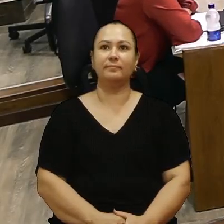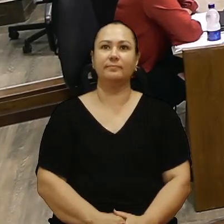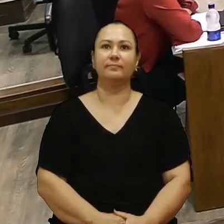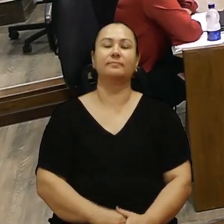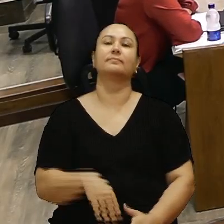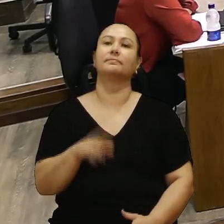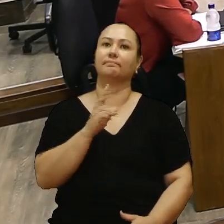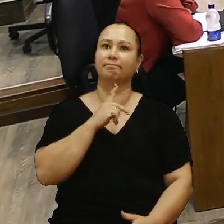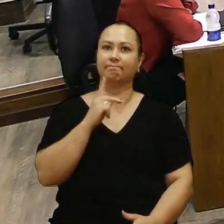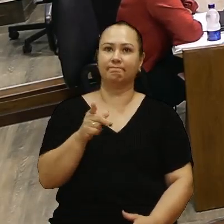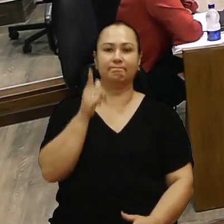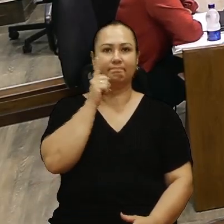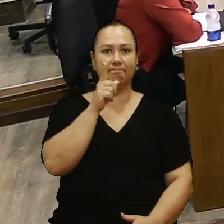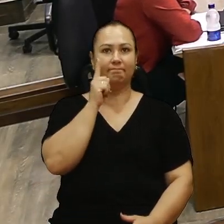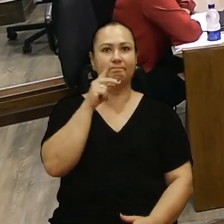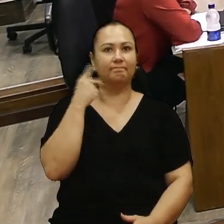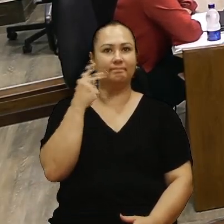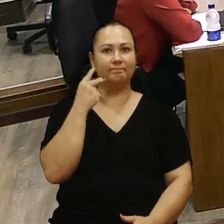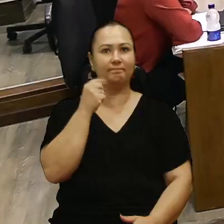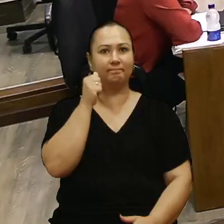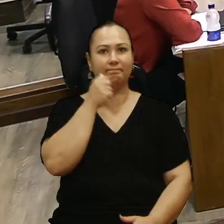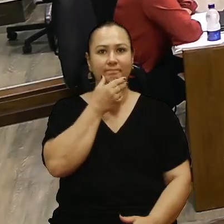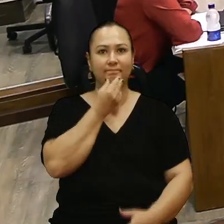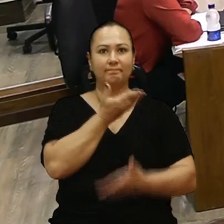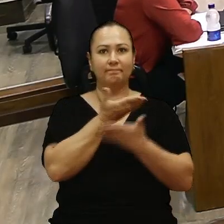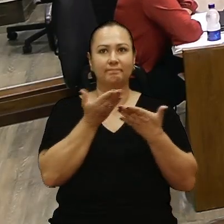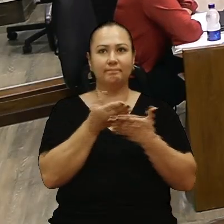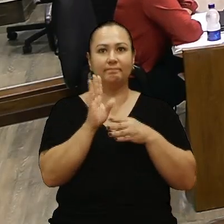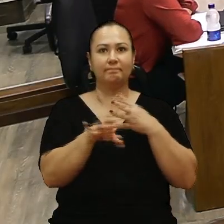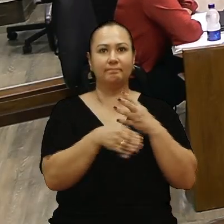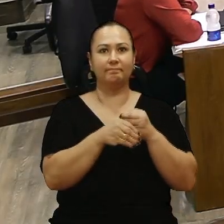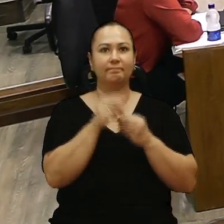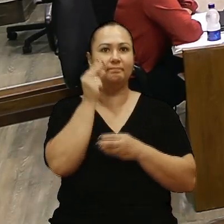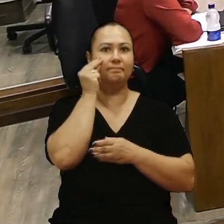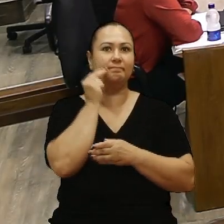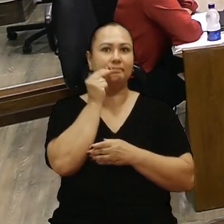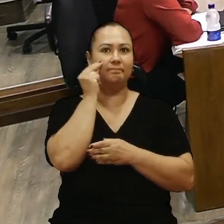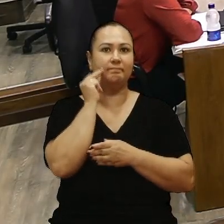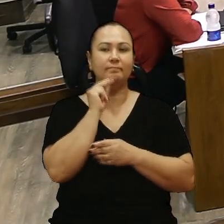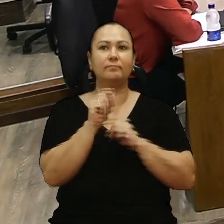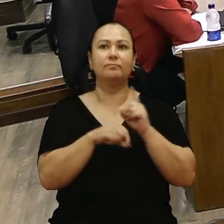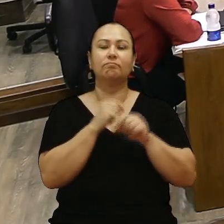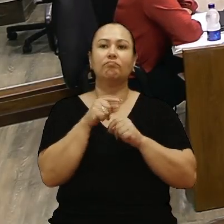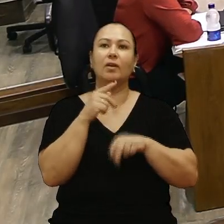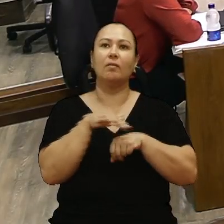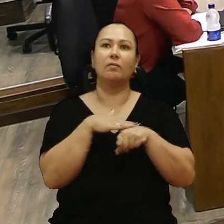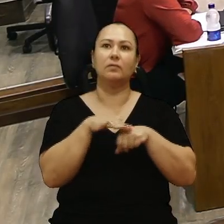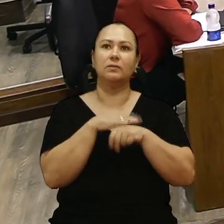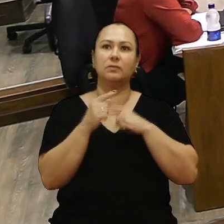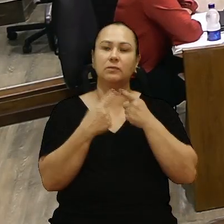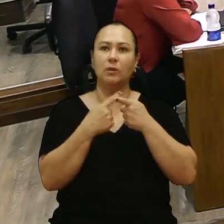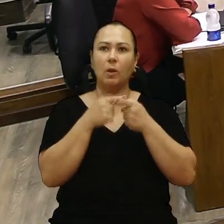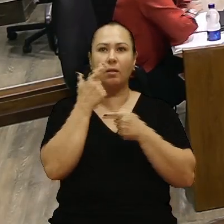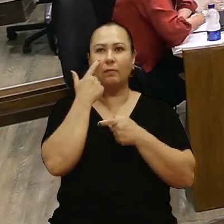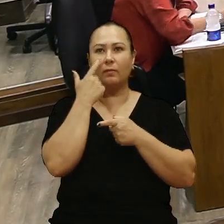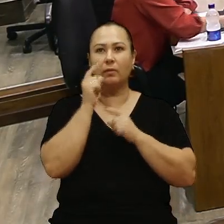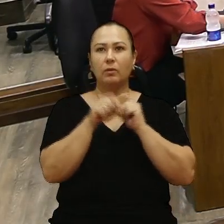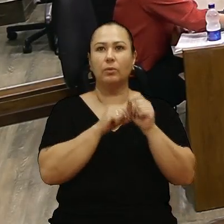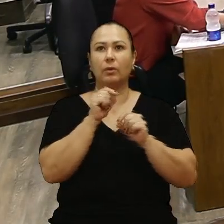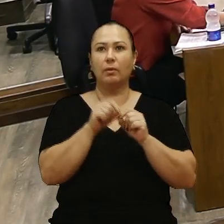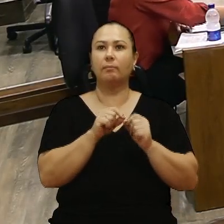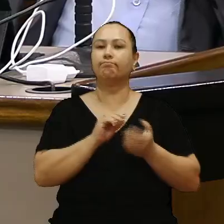Senhor presidente, senhores vereadores, sobre essa emenda do vereador Cláudio, eu gostaria de falar por quê? Porque a gente verifica a